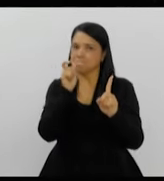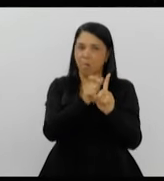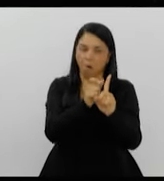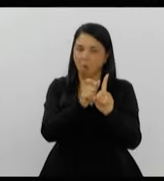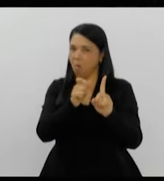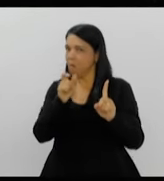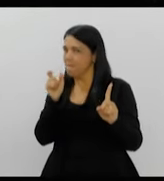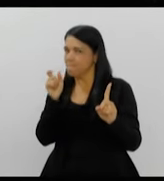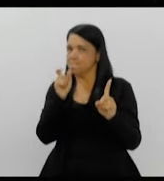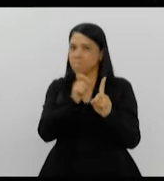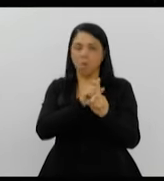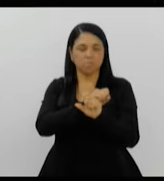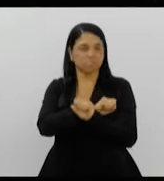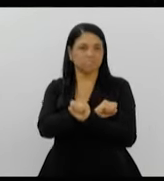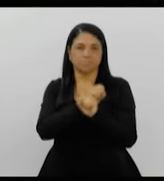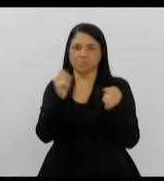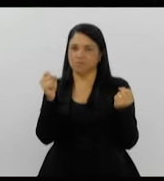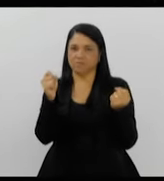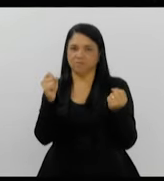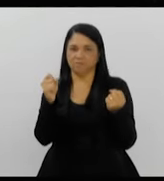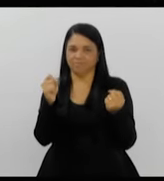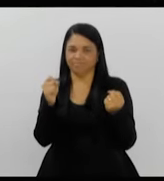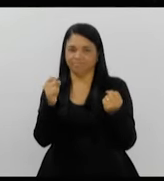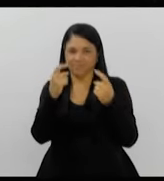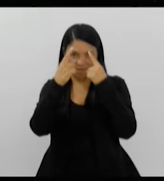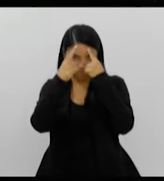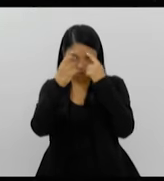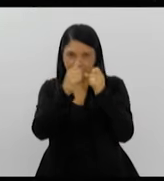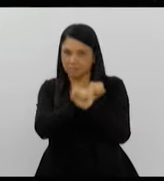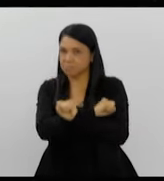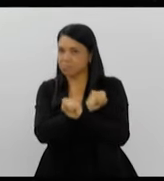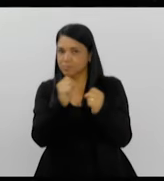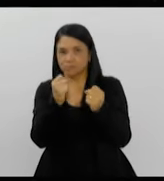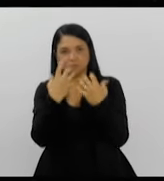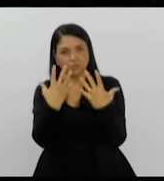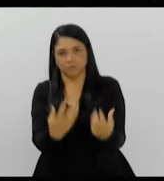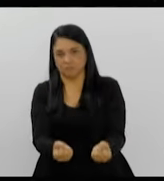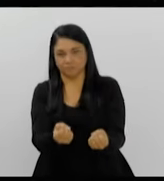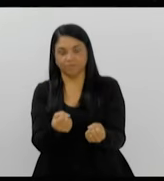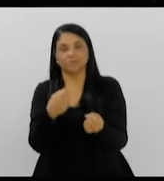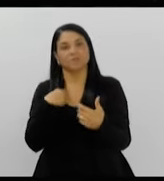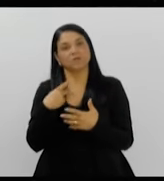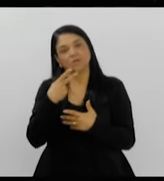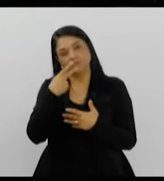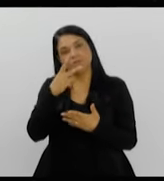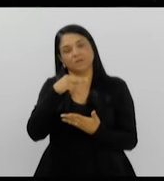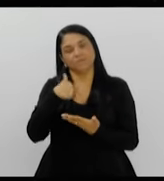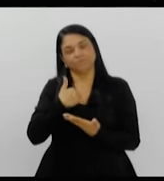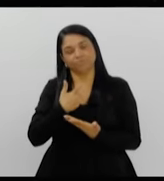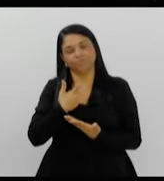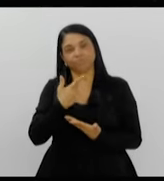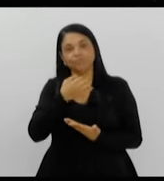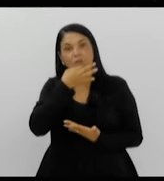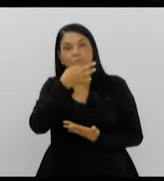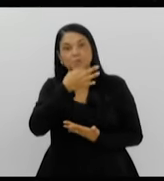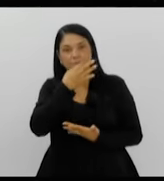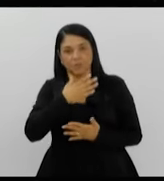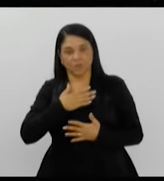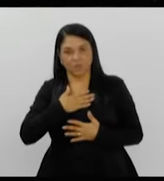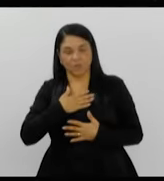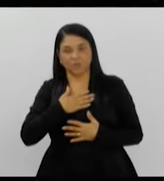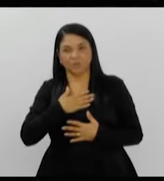ofensa né na agressividade queria aqui deixar essa posição senhor presidente porque